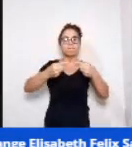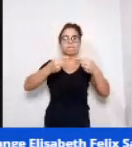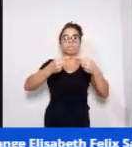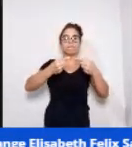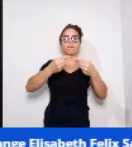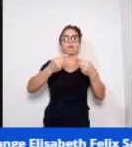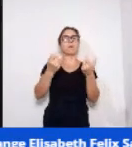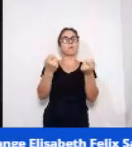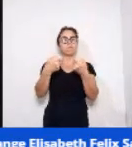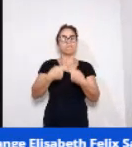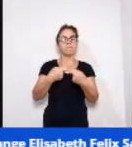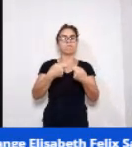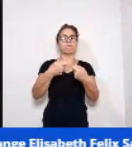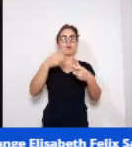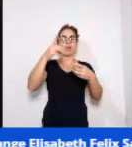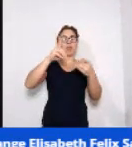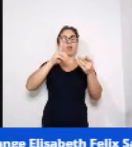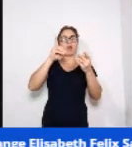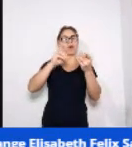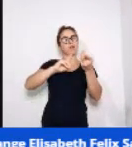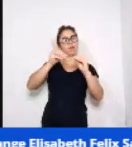passar.